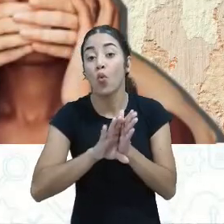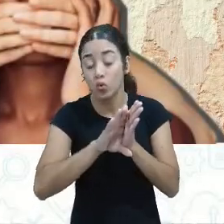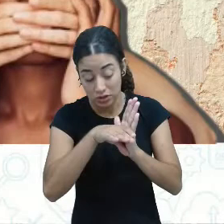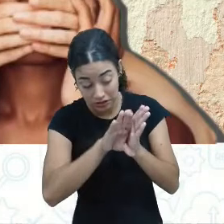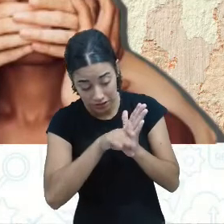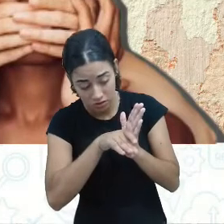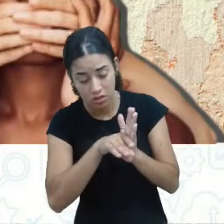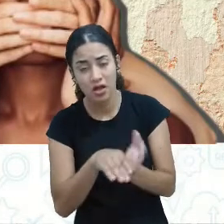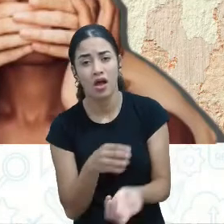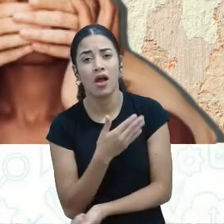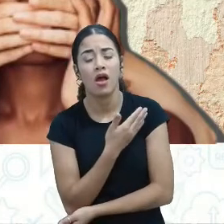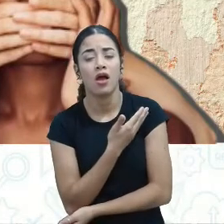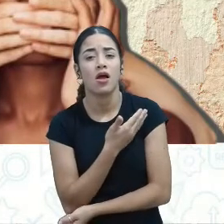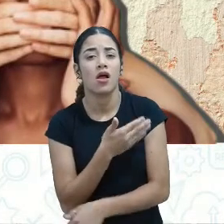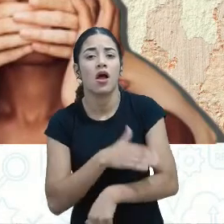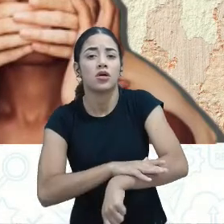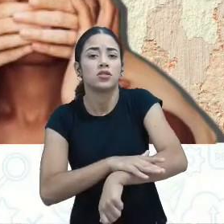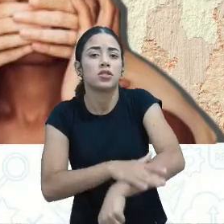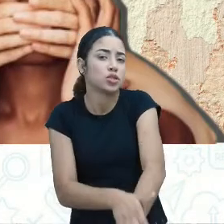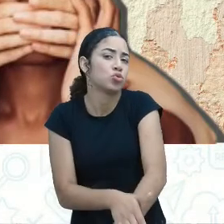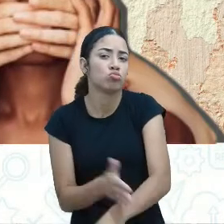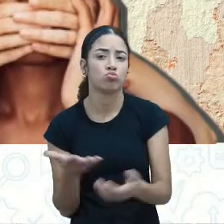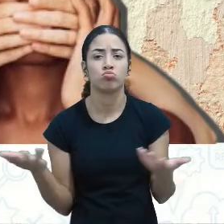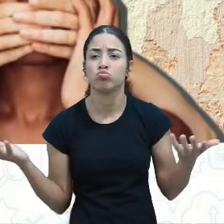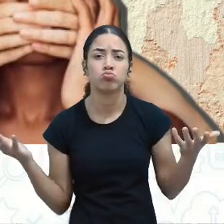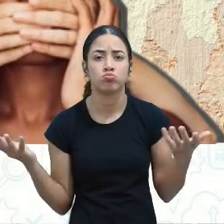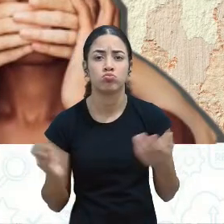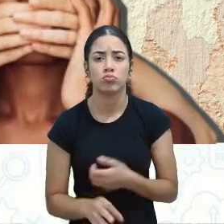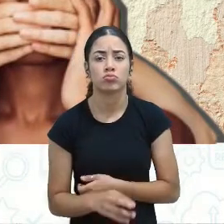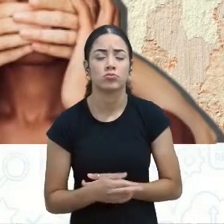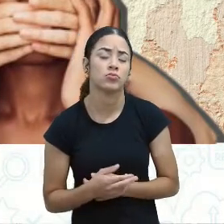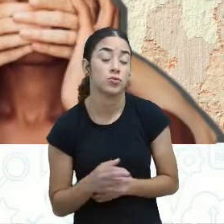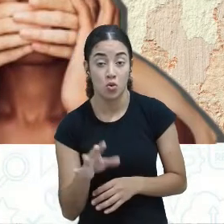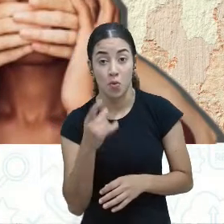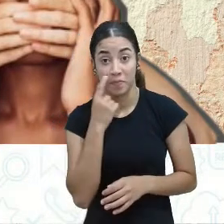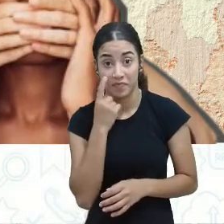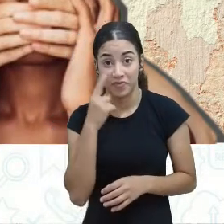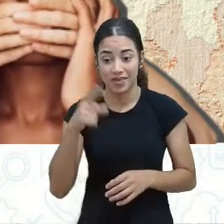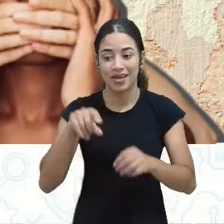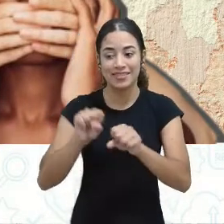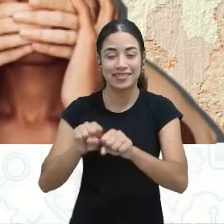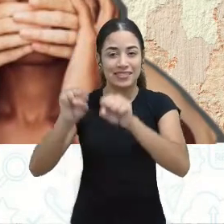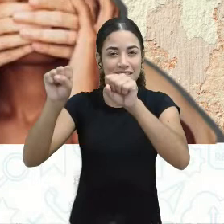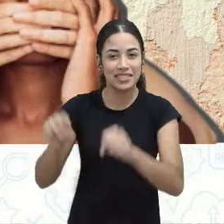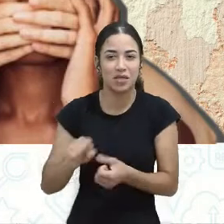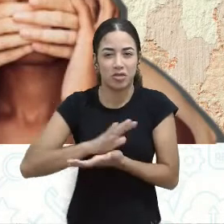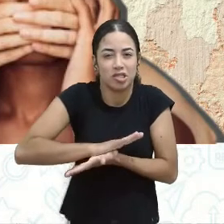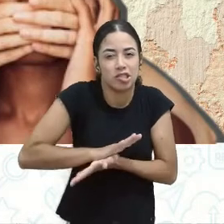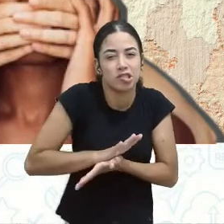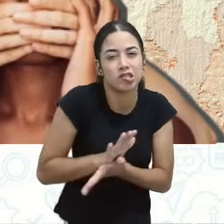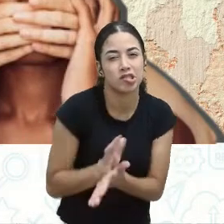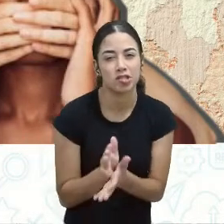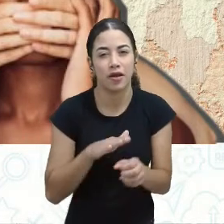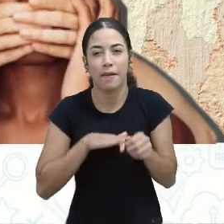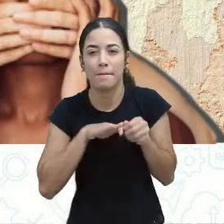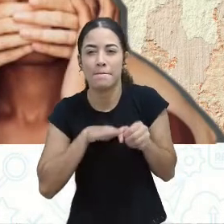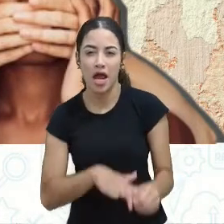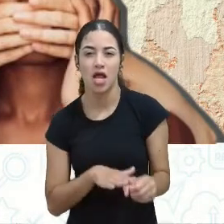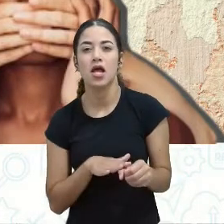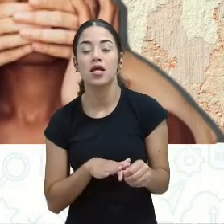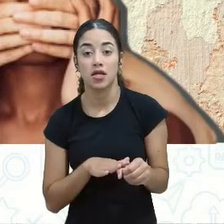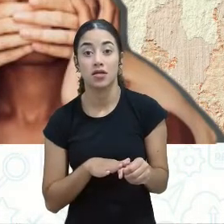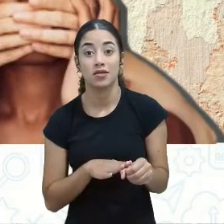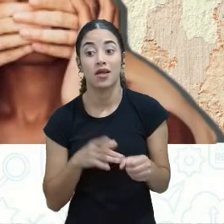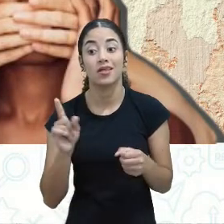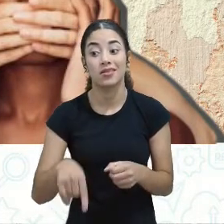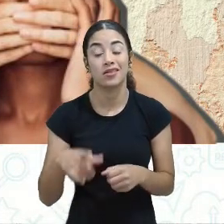o racismo, né? Vamos entender o racismo aí. Vejam só, é um sistema de opressão que nega oportunidade